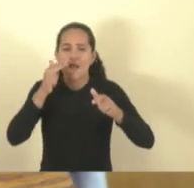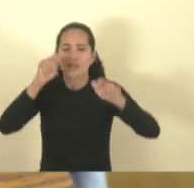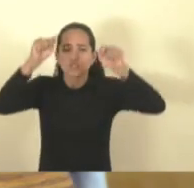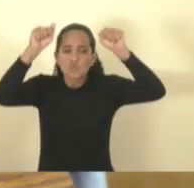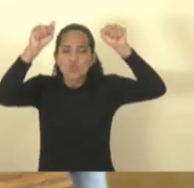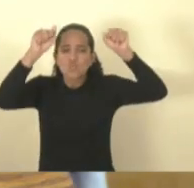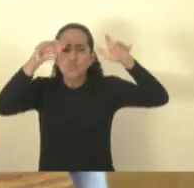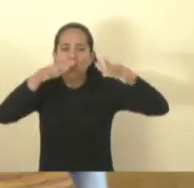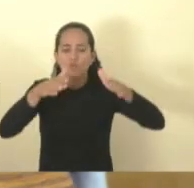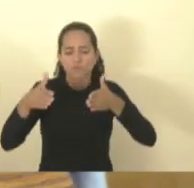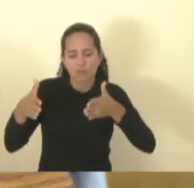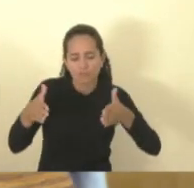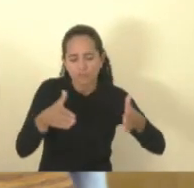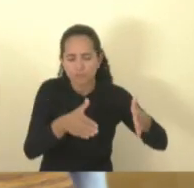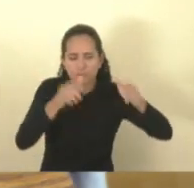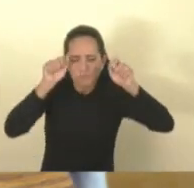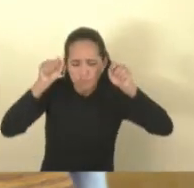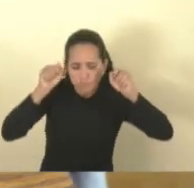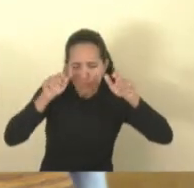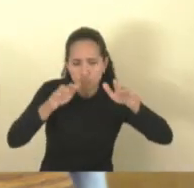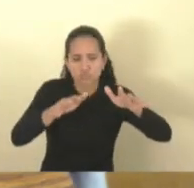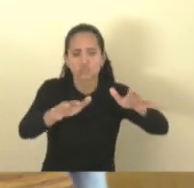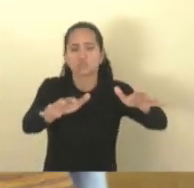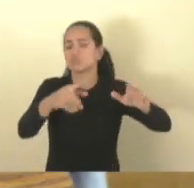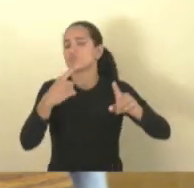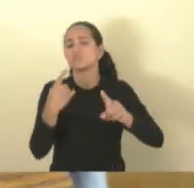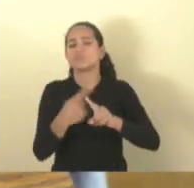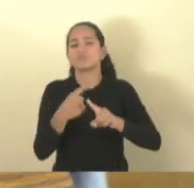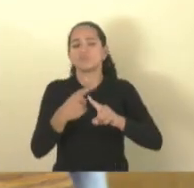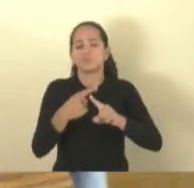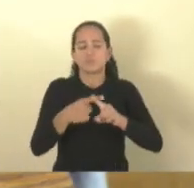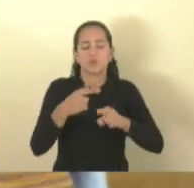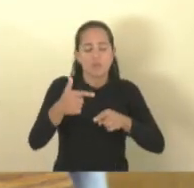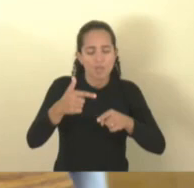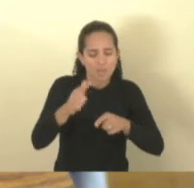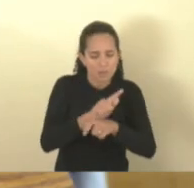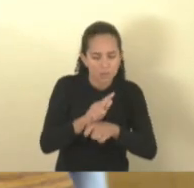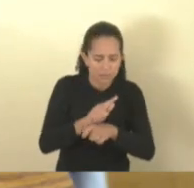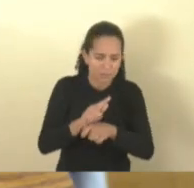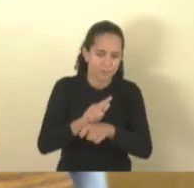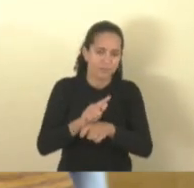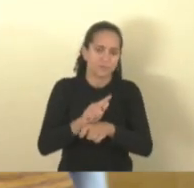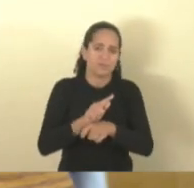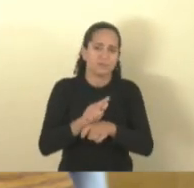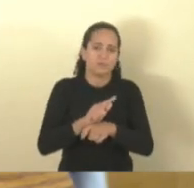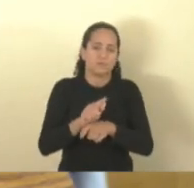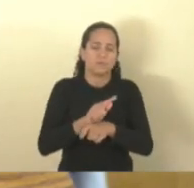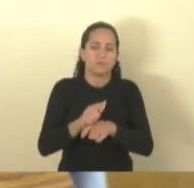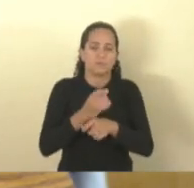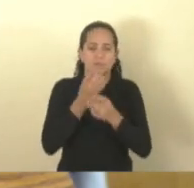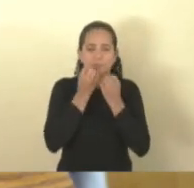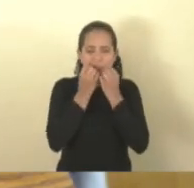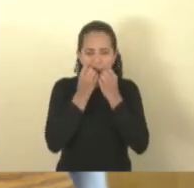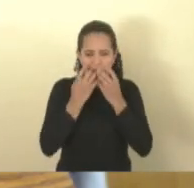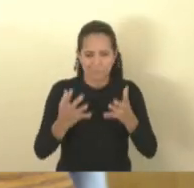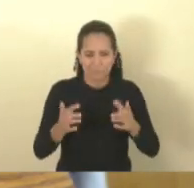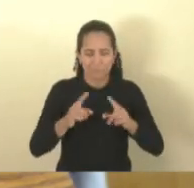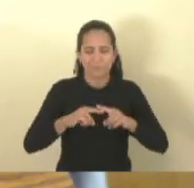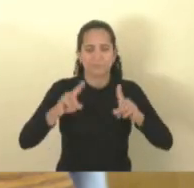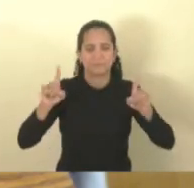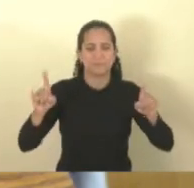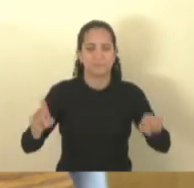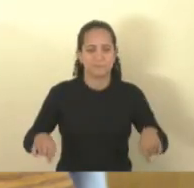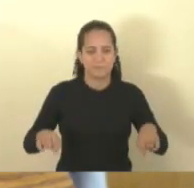país. E por que isso? Muito mais por causa de uma gestão que nós temos bons funcionários que nos